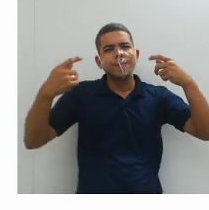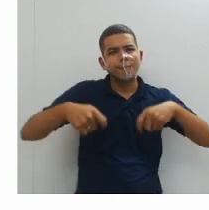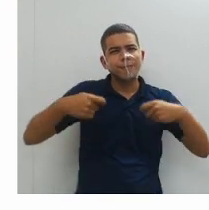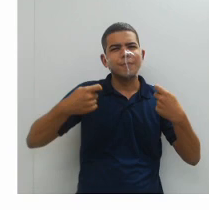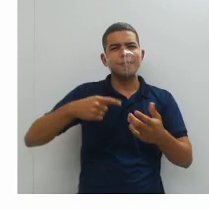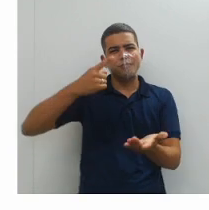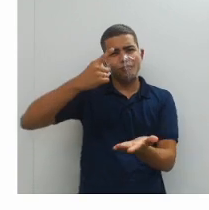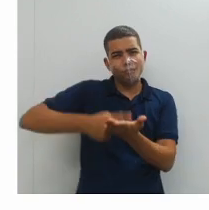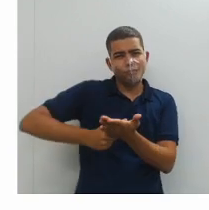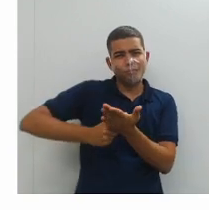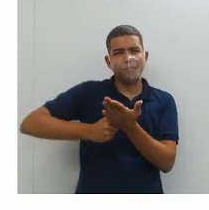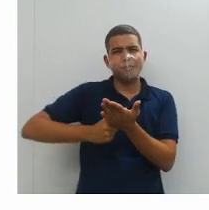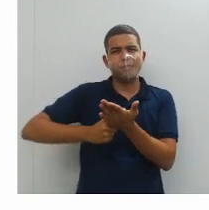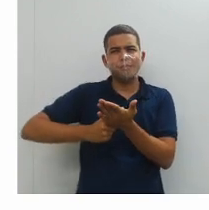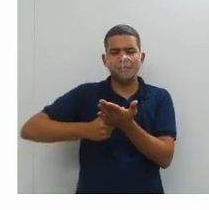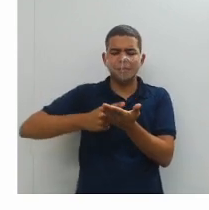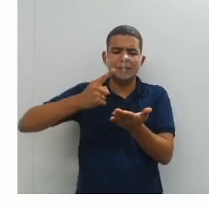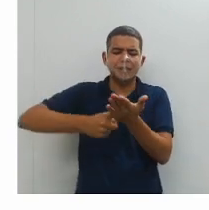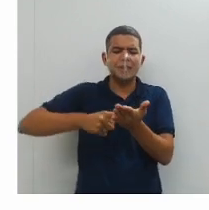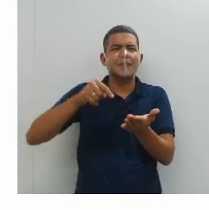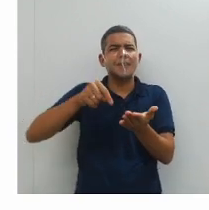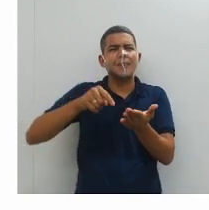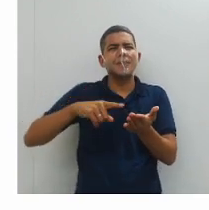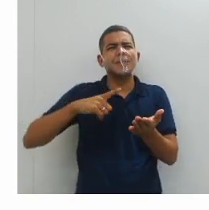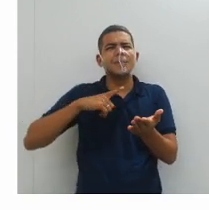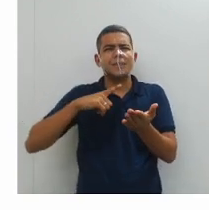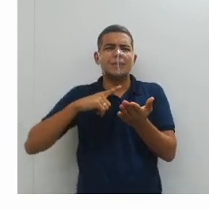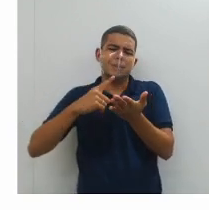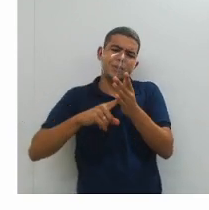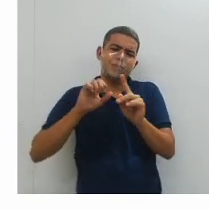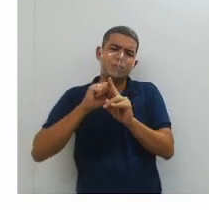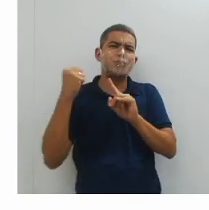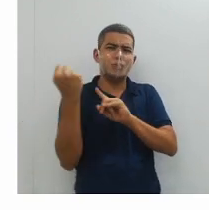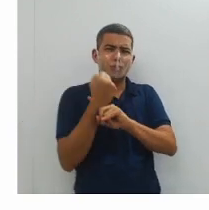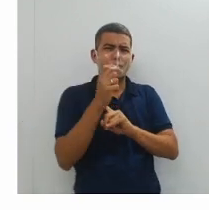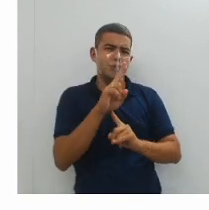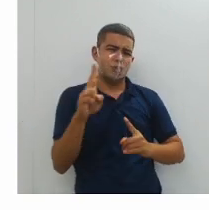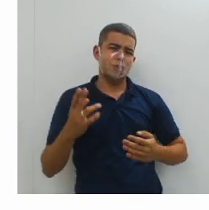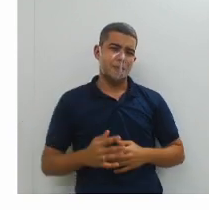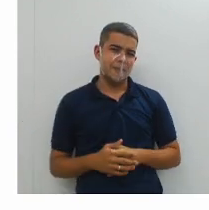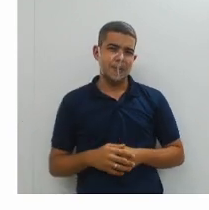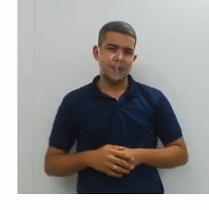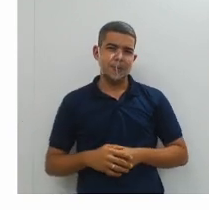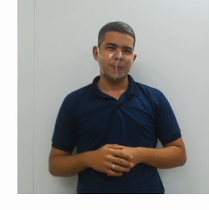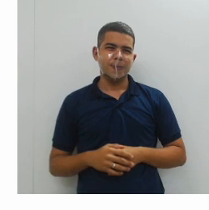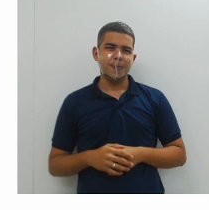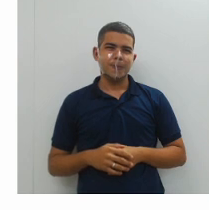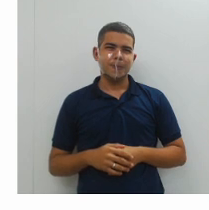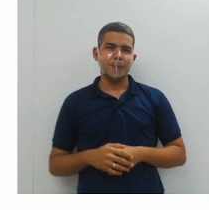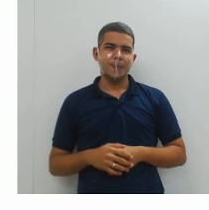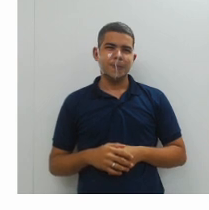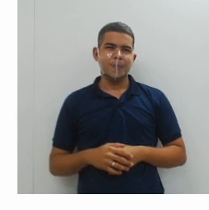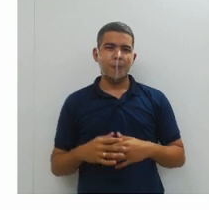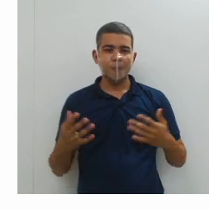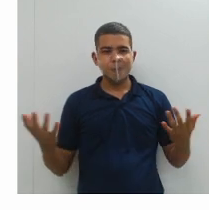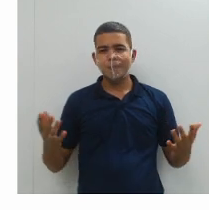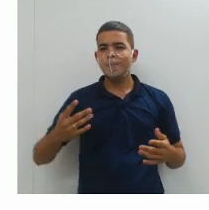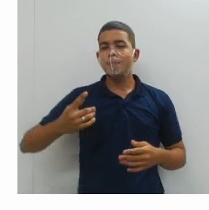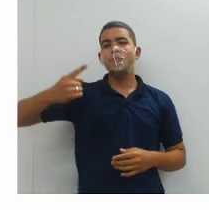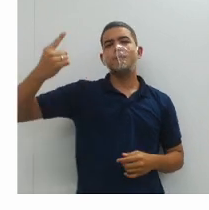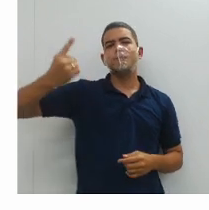desse acordo, que eles vão chamar de contrato social, tá certo? Então, em primeiro